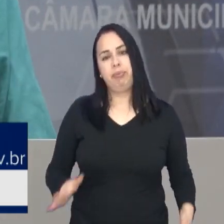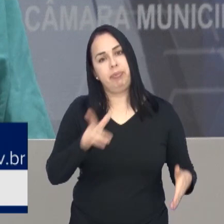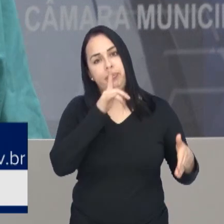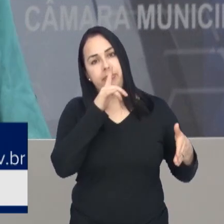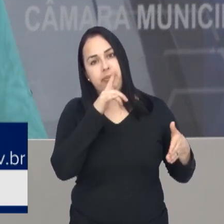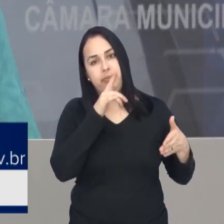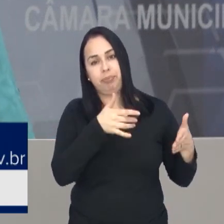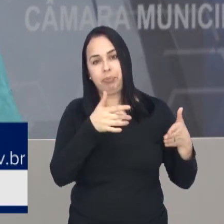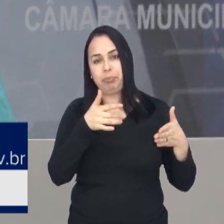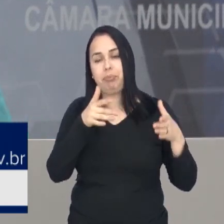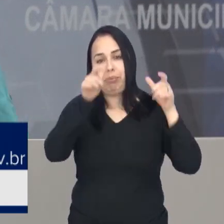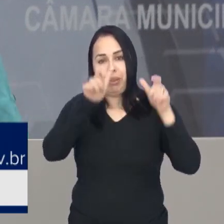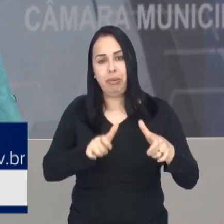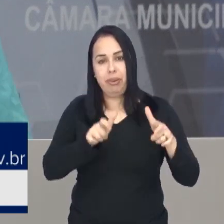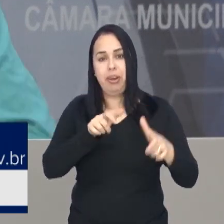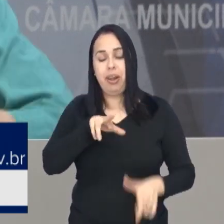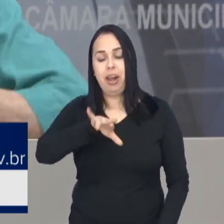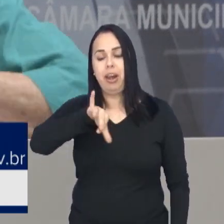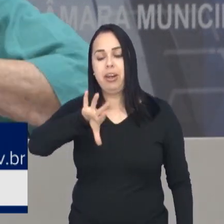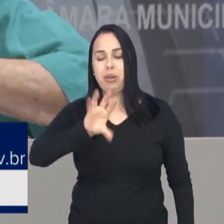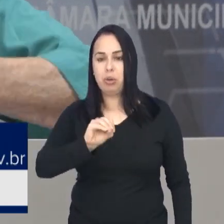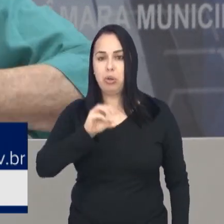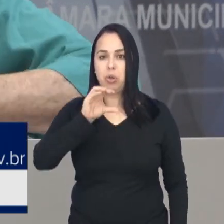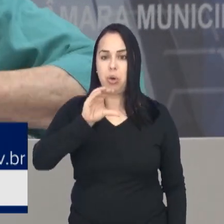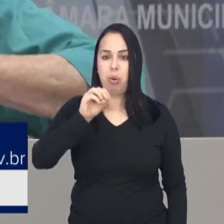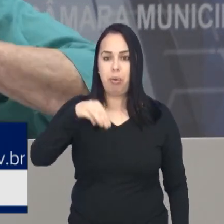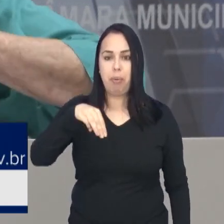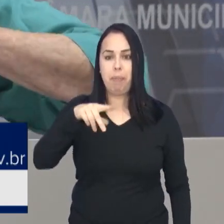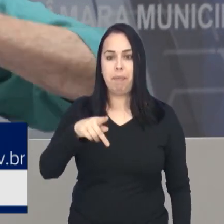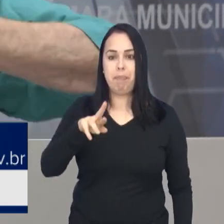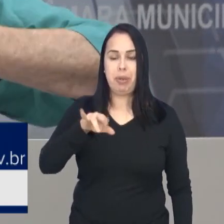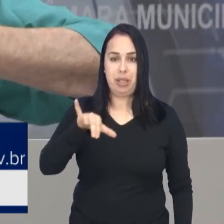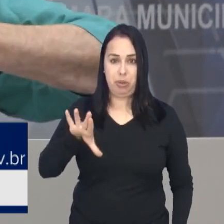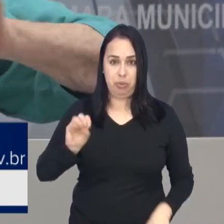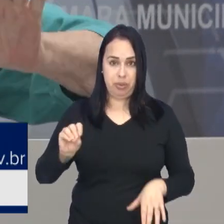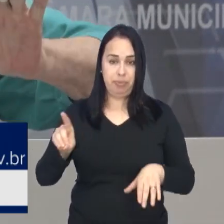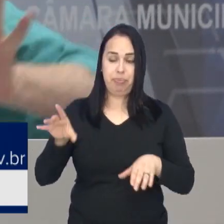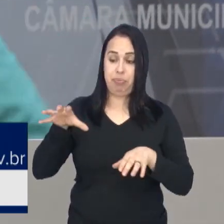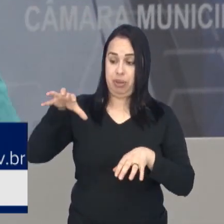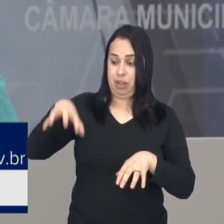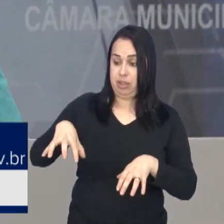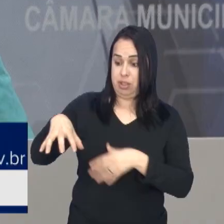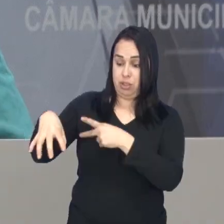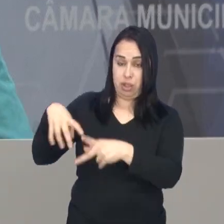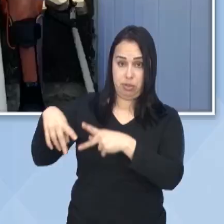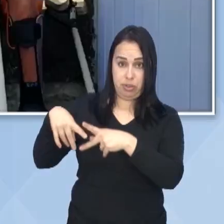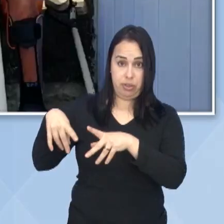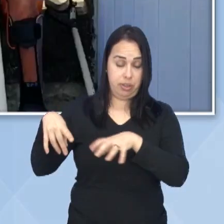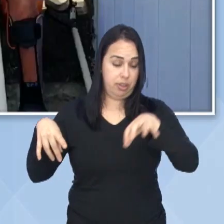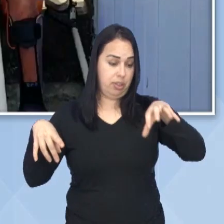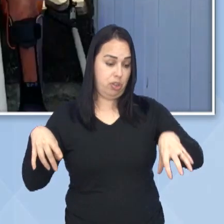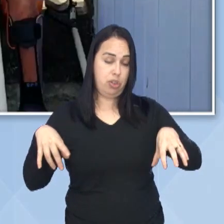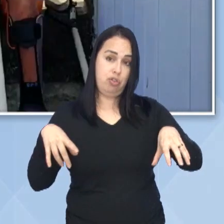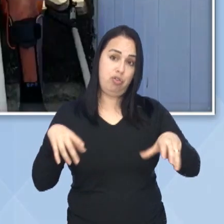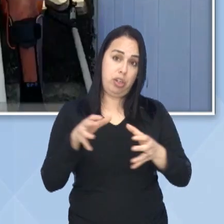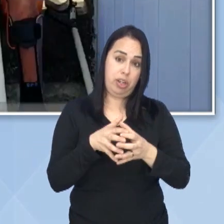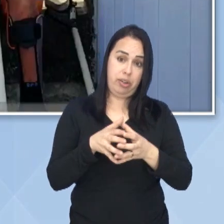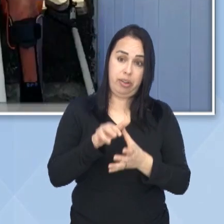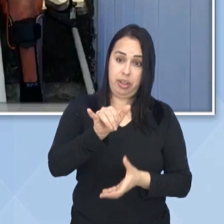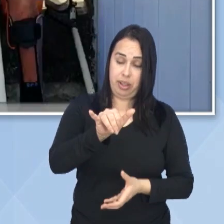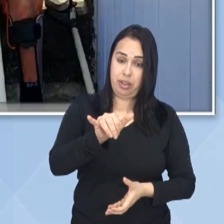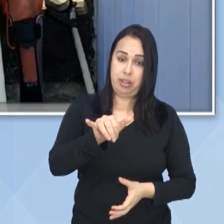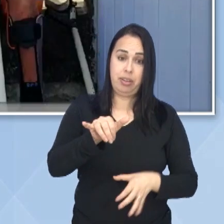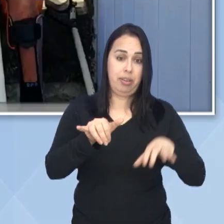Comprido. Rio Comprido é uma terra que fica entre São José e Jacareí. A